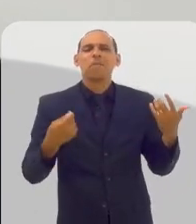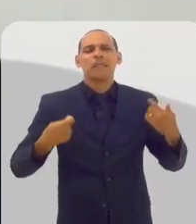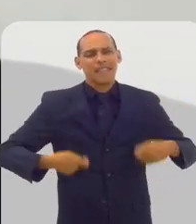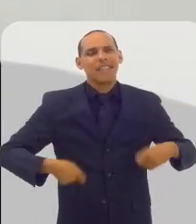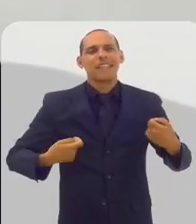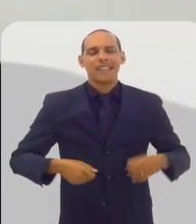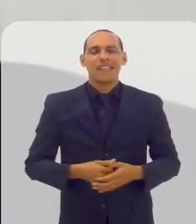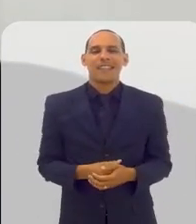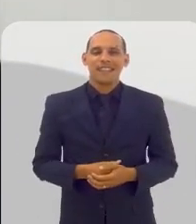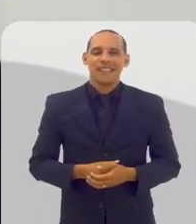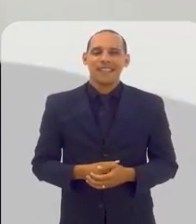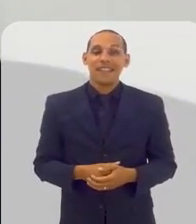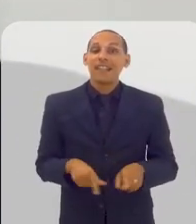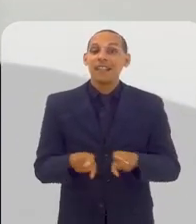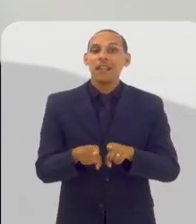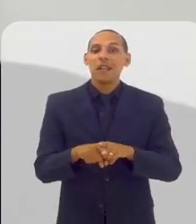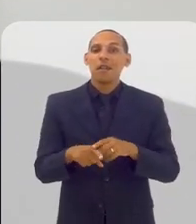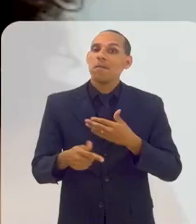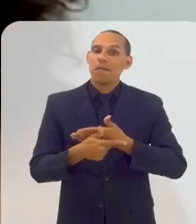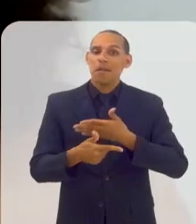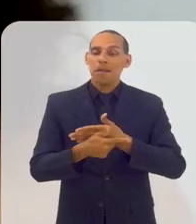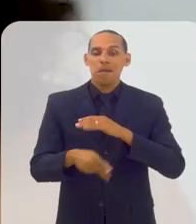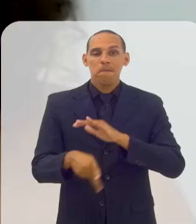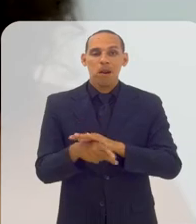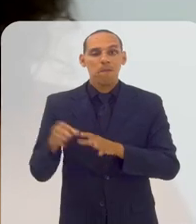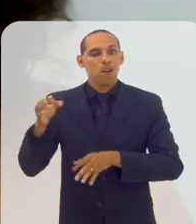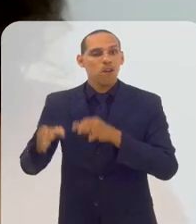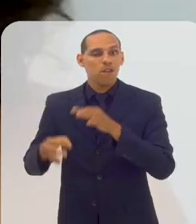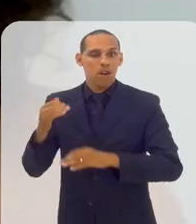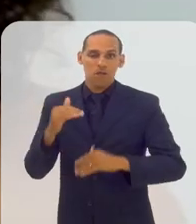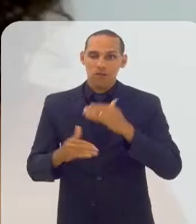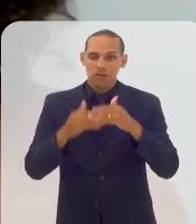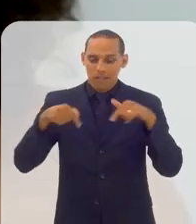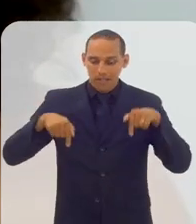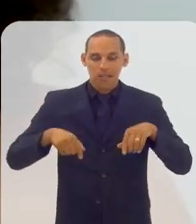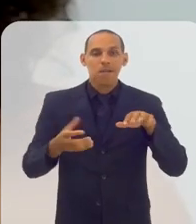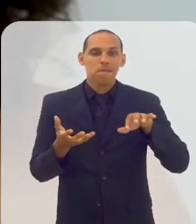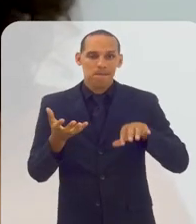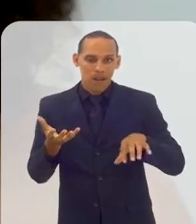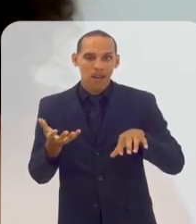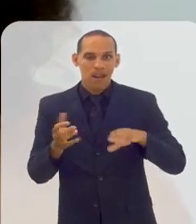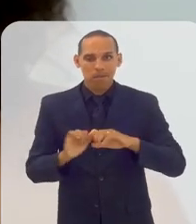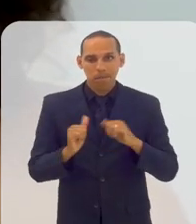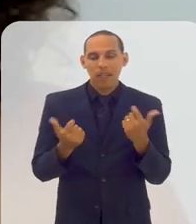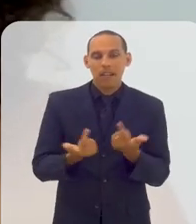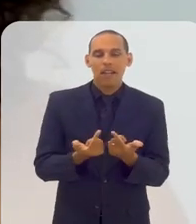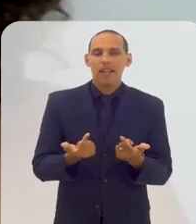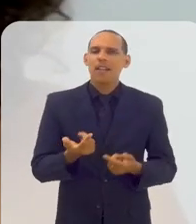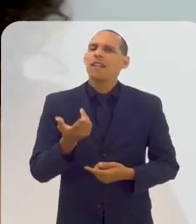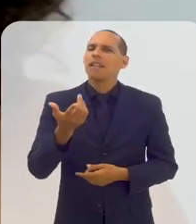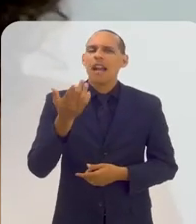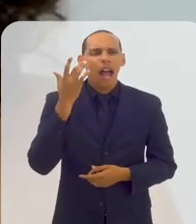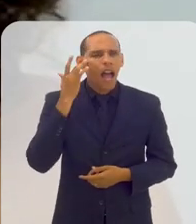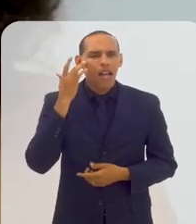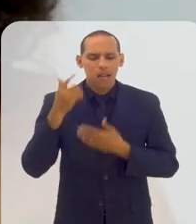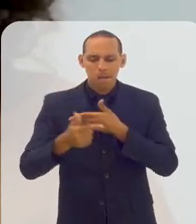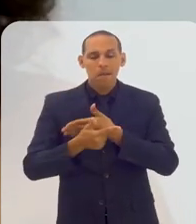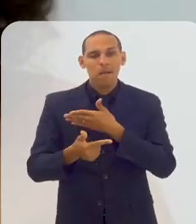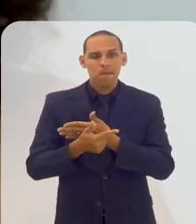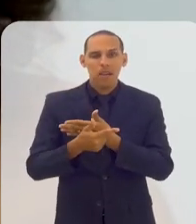população muito necessitada falando do papel do fórum desenvolve